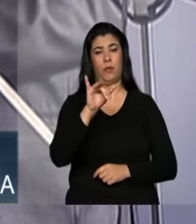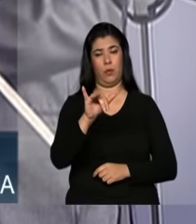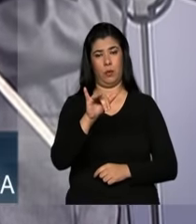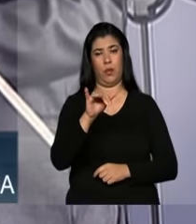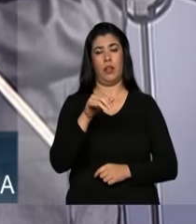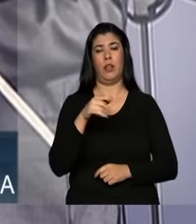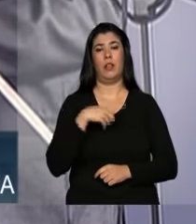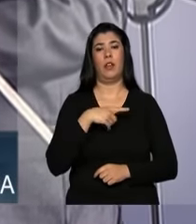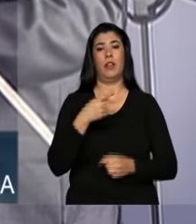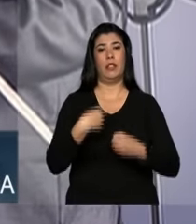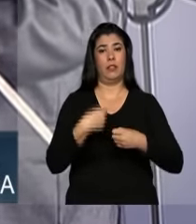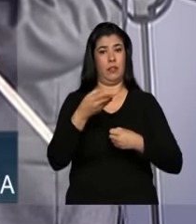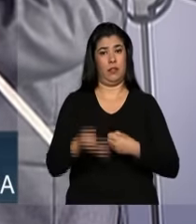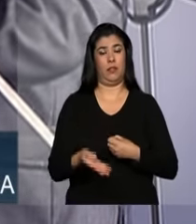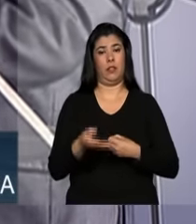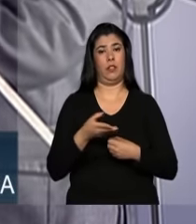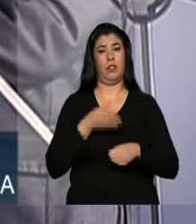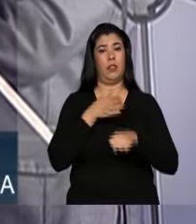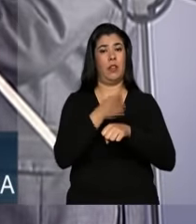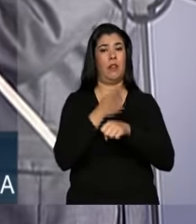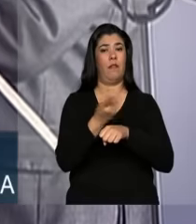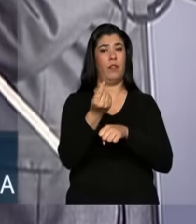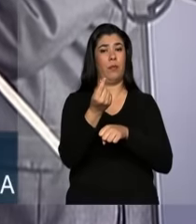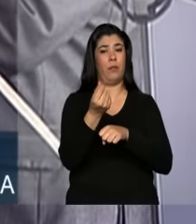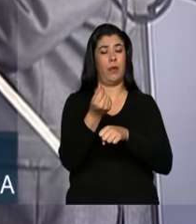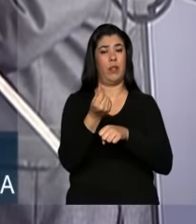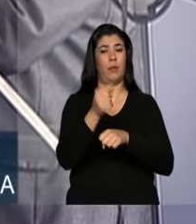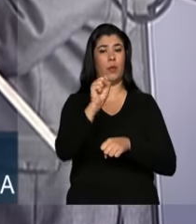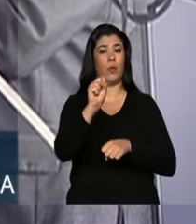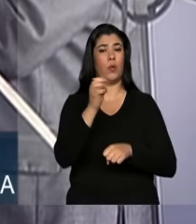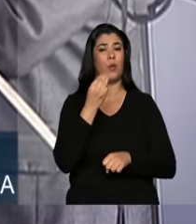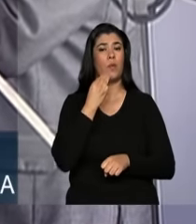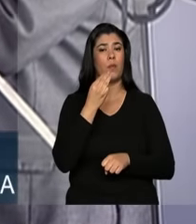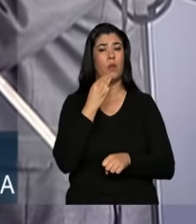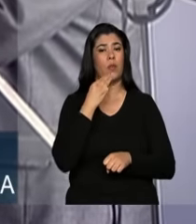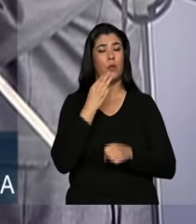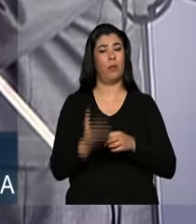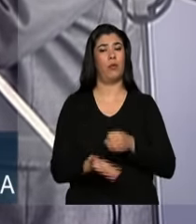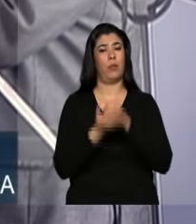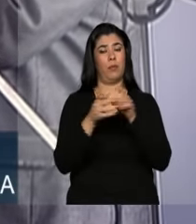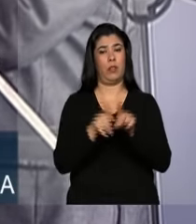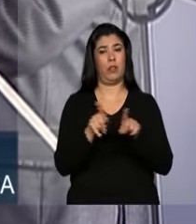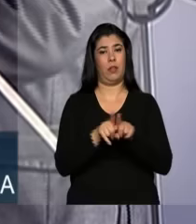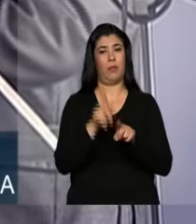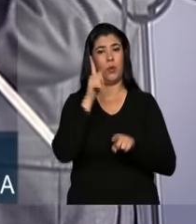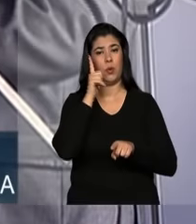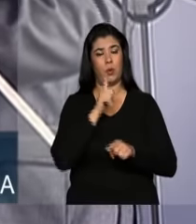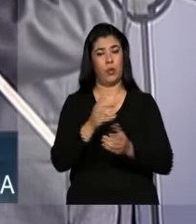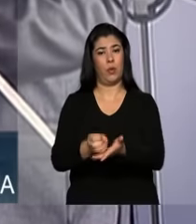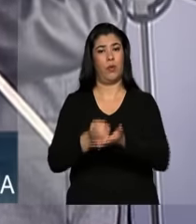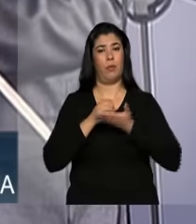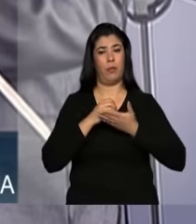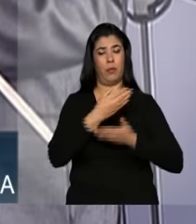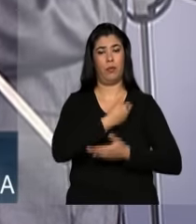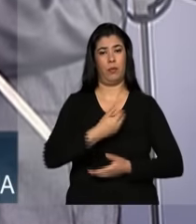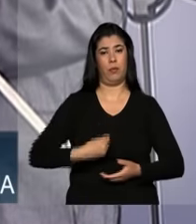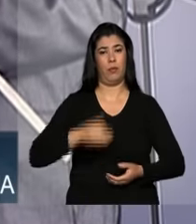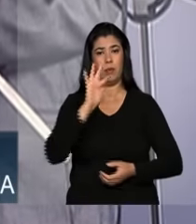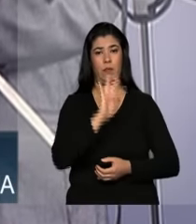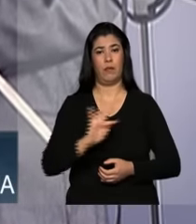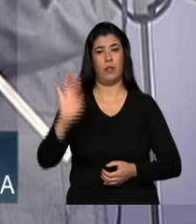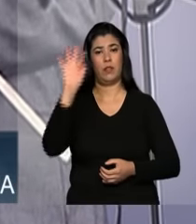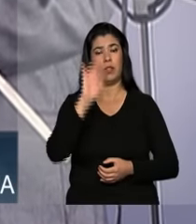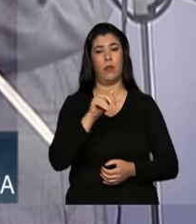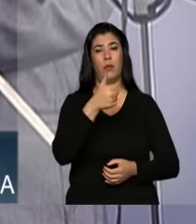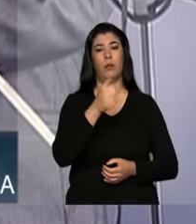Juazeiro investiu mais de 8 milhões em contrapartida e obteve do governo federal 15 novas